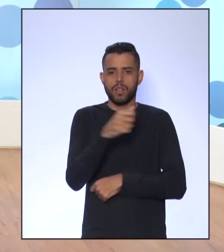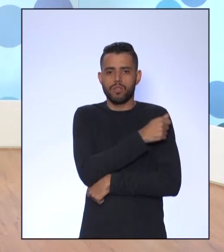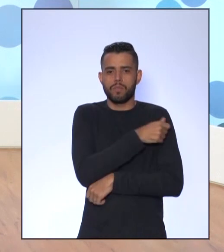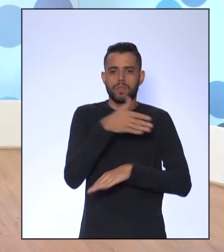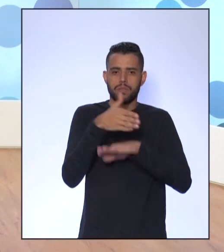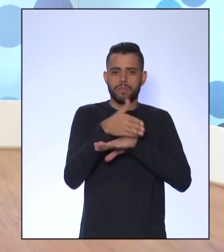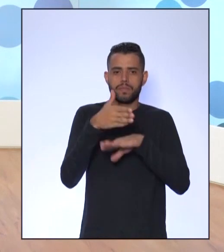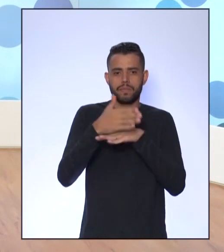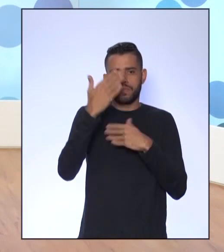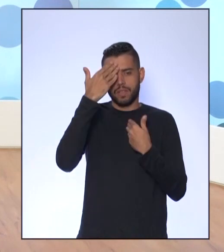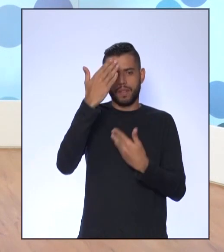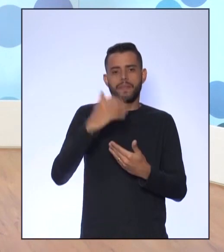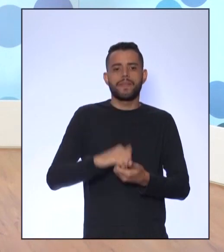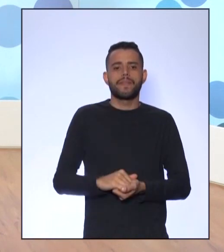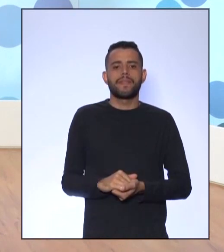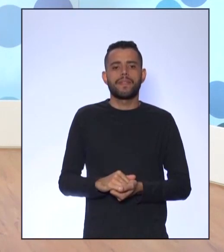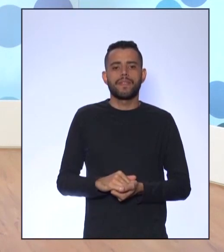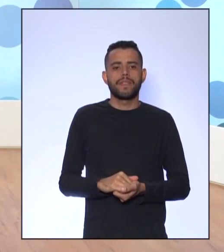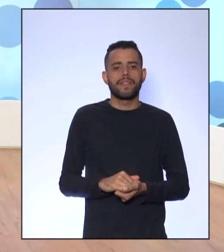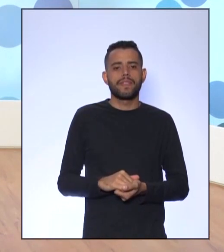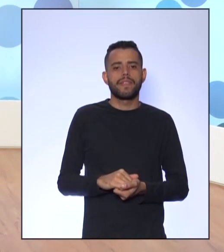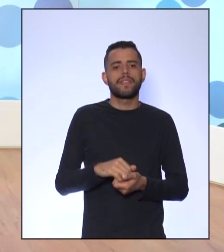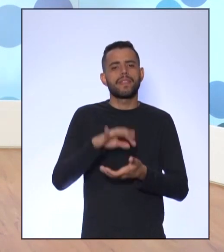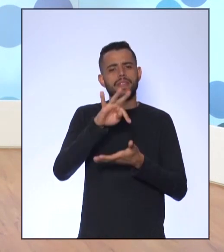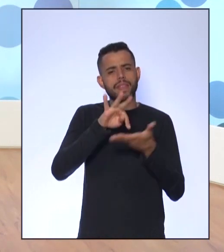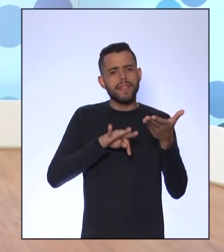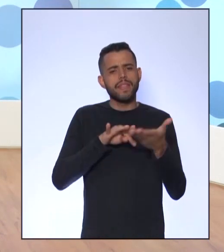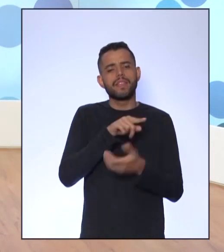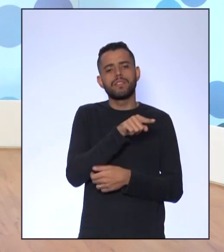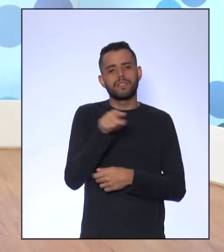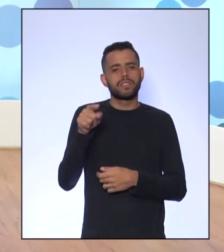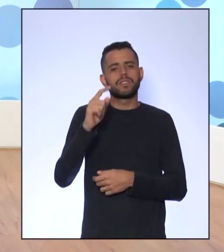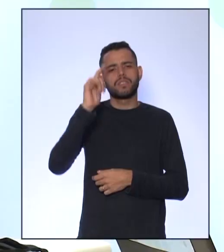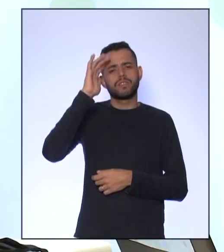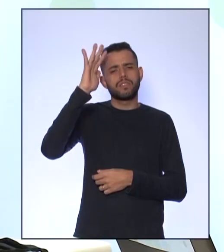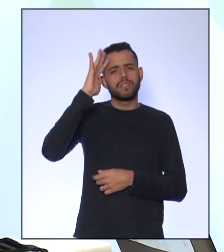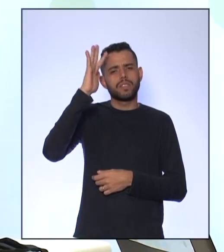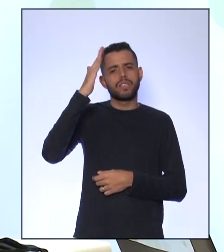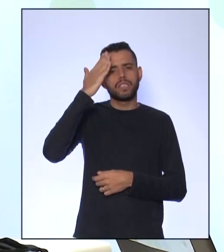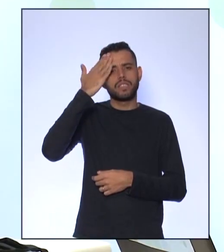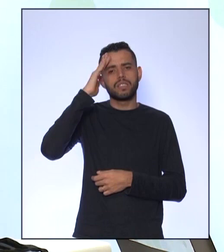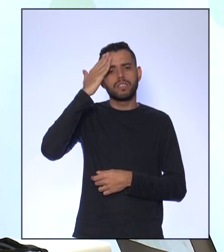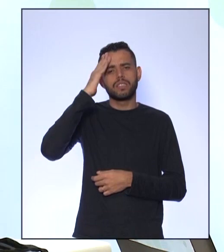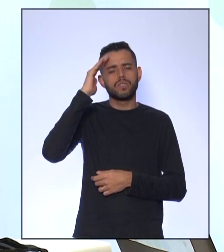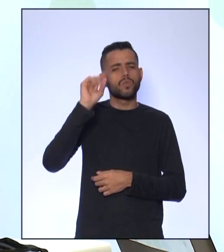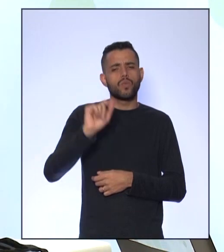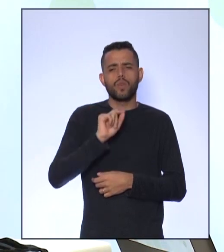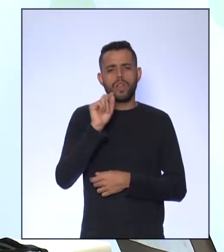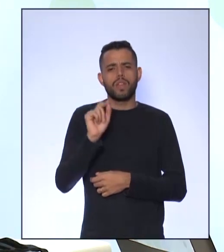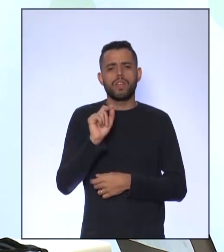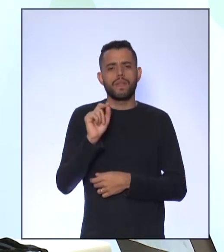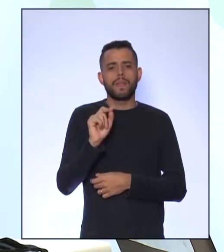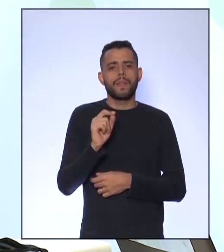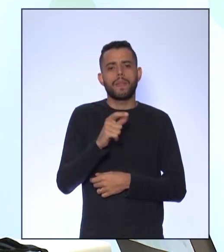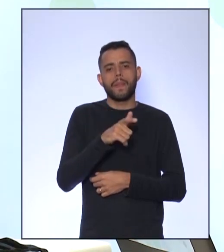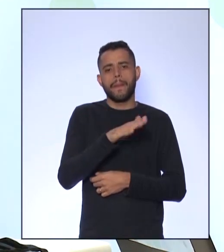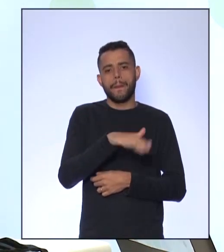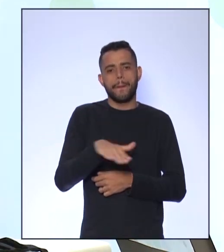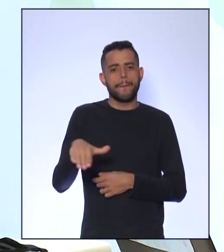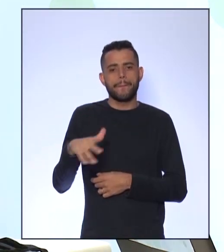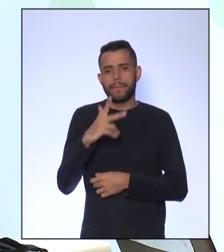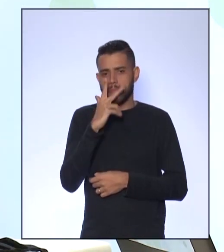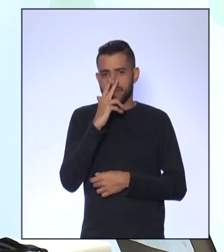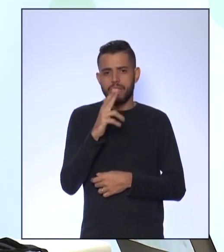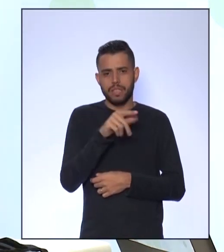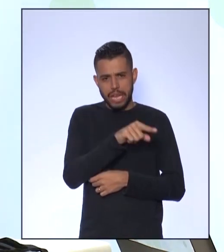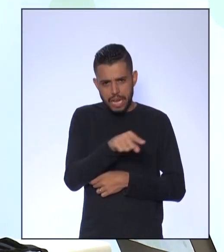aula. Professora? Que esse texto sirva para reflexão, né? A compreensão em relação às crianças. Será que eles